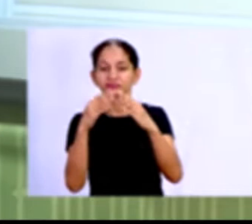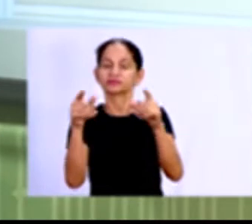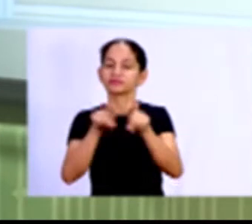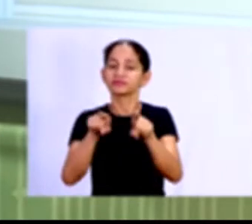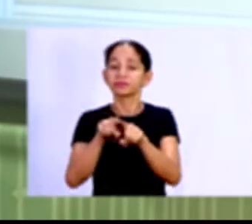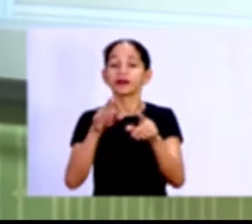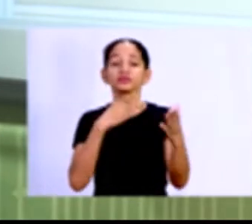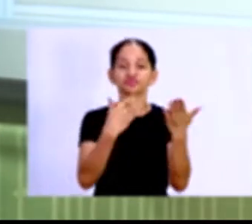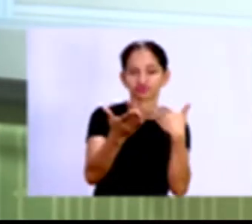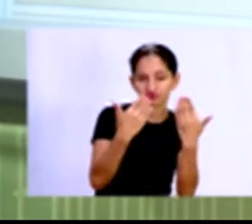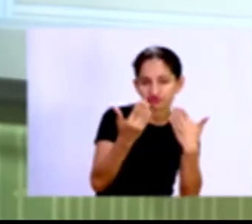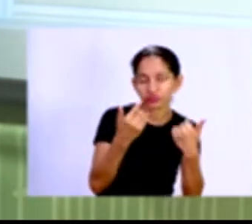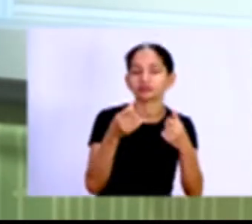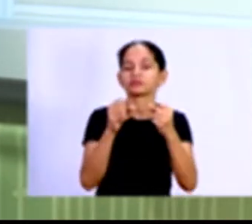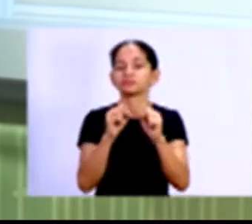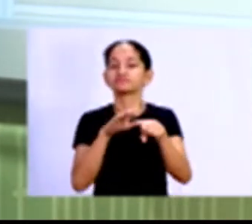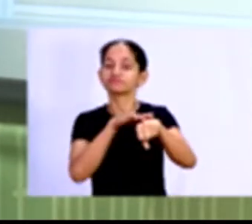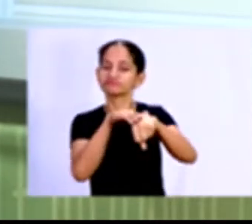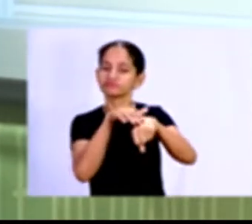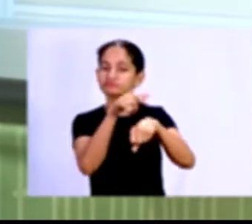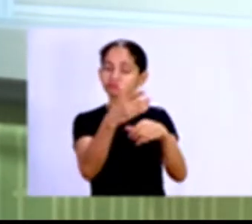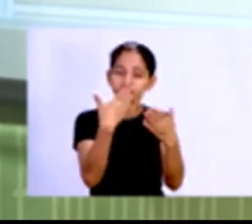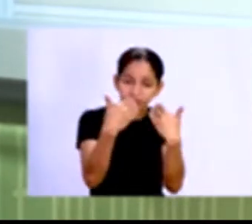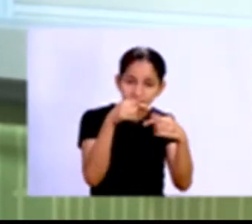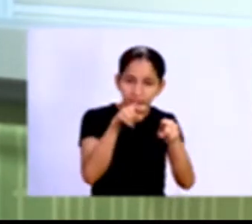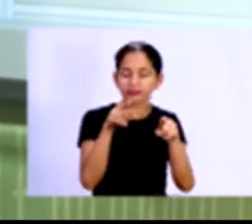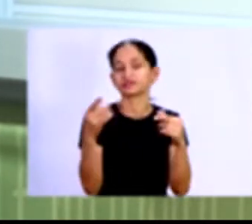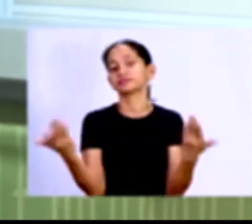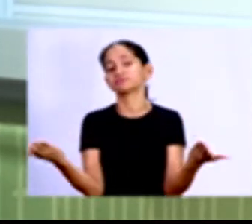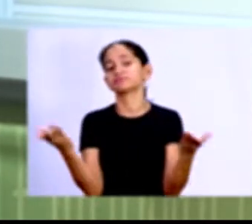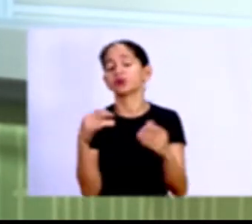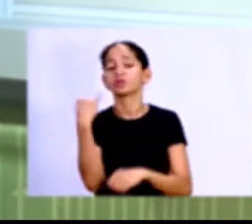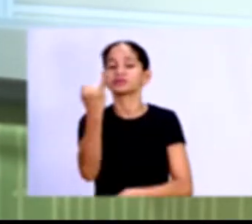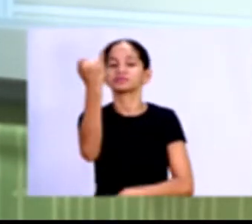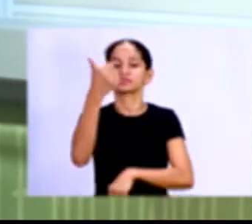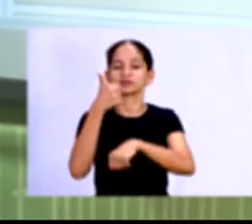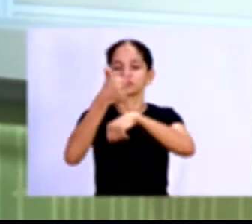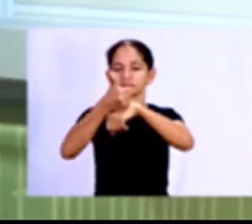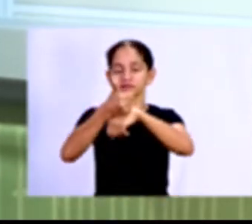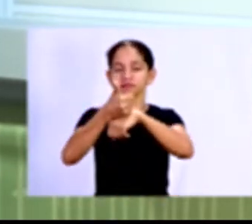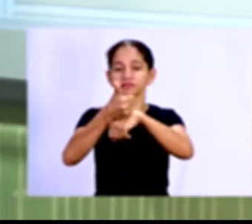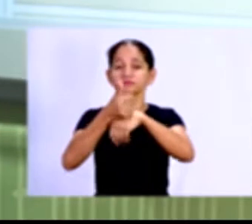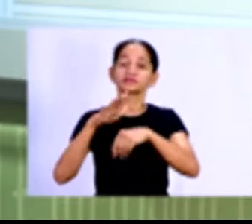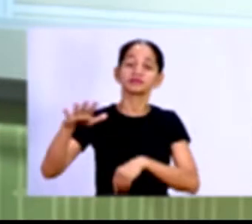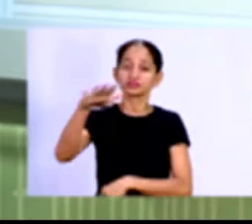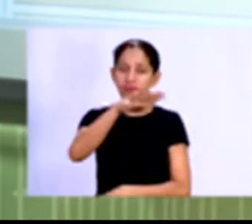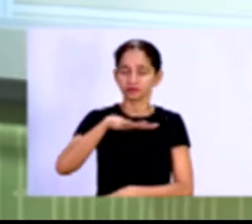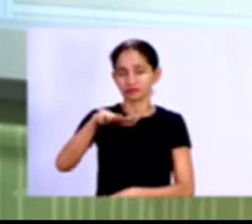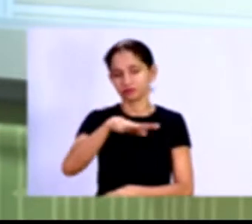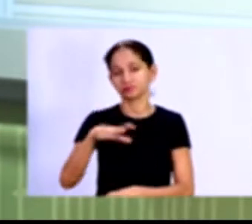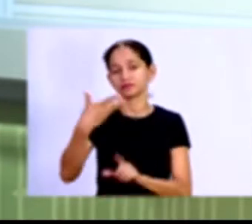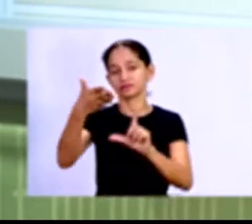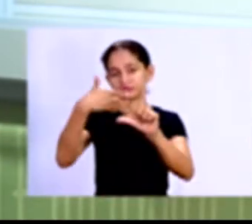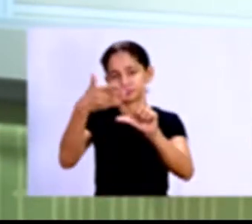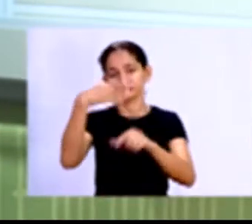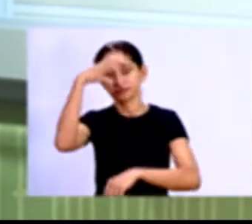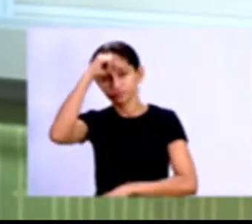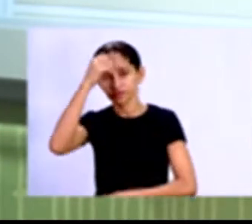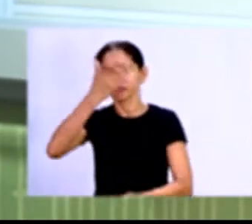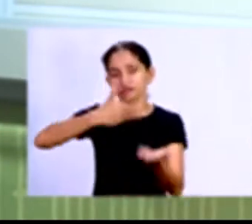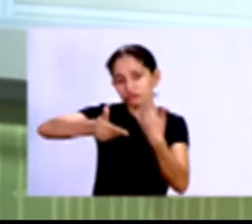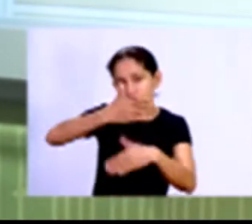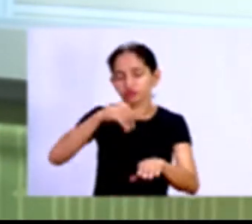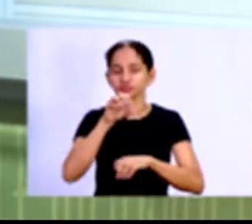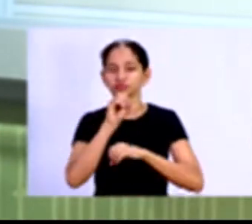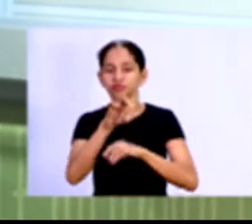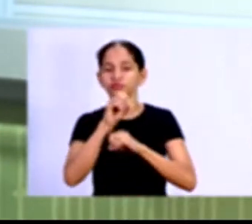questionário, o chat, que são ferramentas muito importantes em um ambiente virtual de aprendizagem. Além disso,